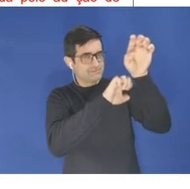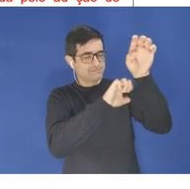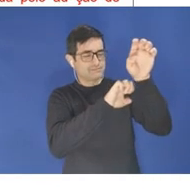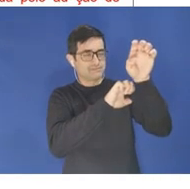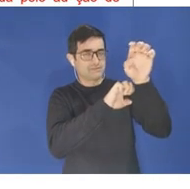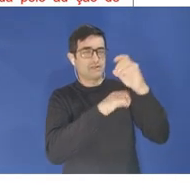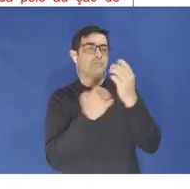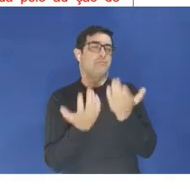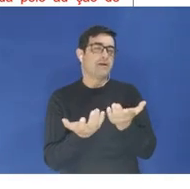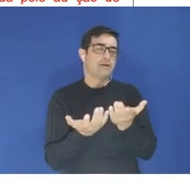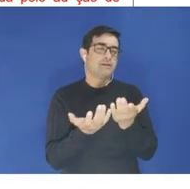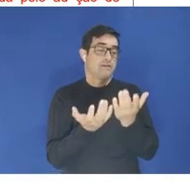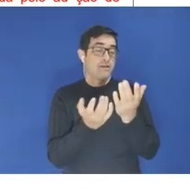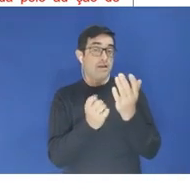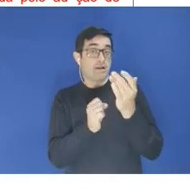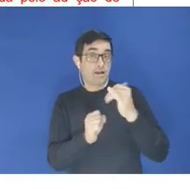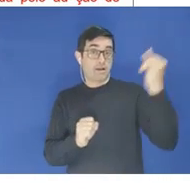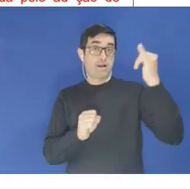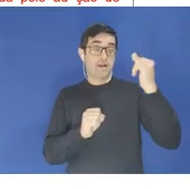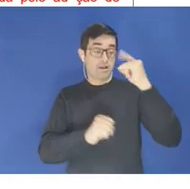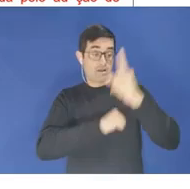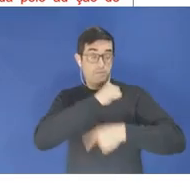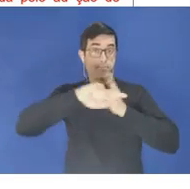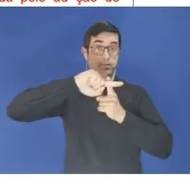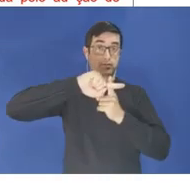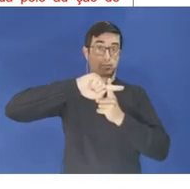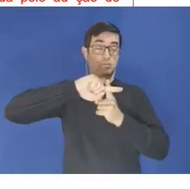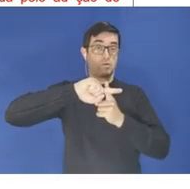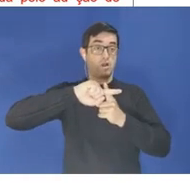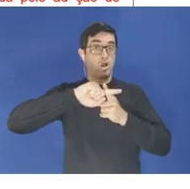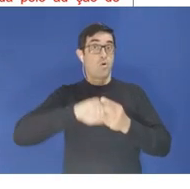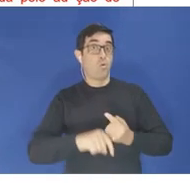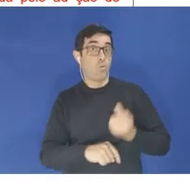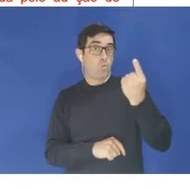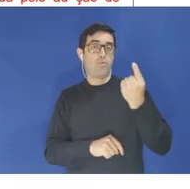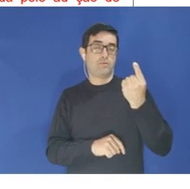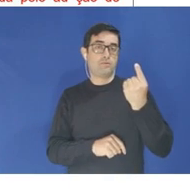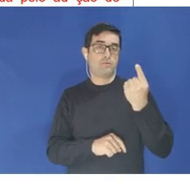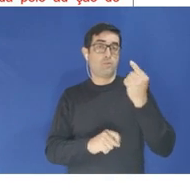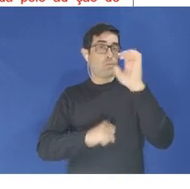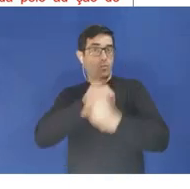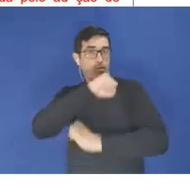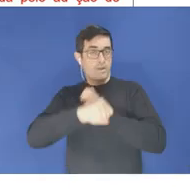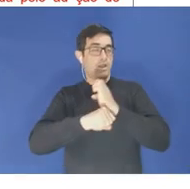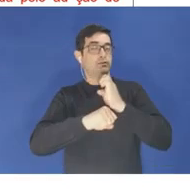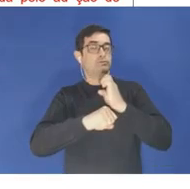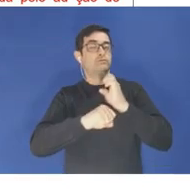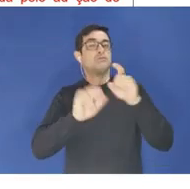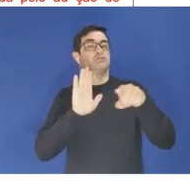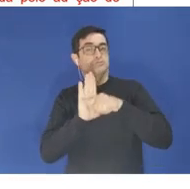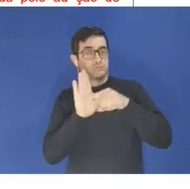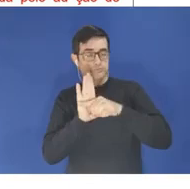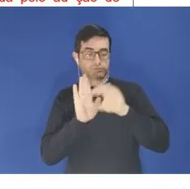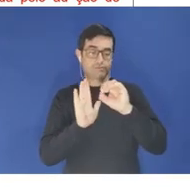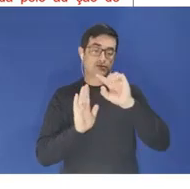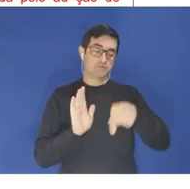o parâmetro carga nuclear, a cada próton aumenta 1, mas elétron diminui